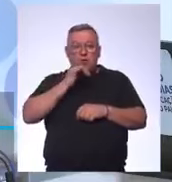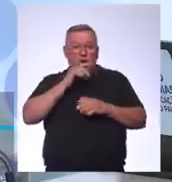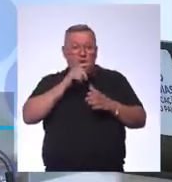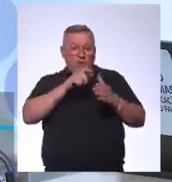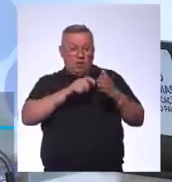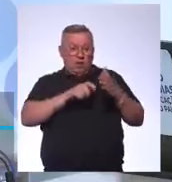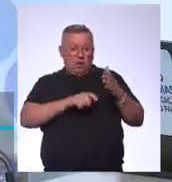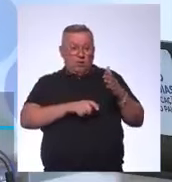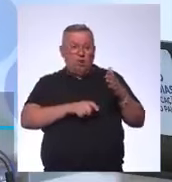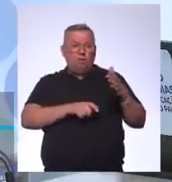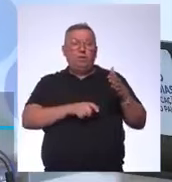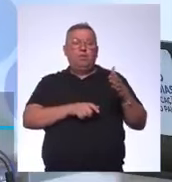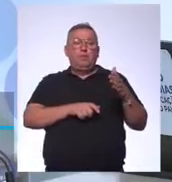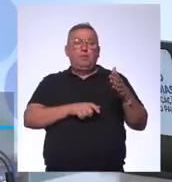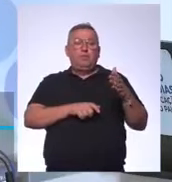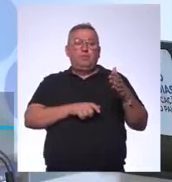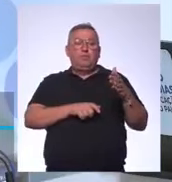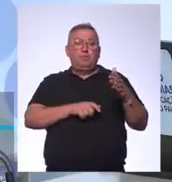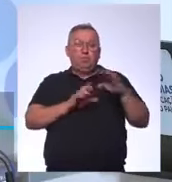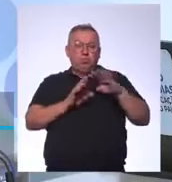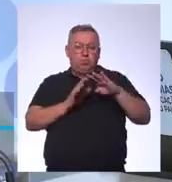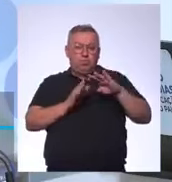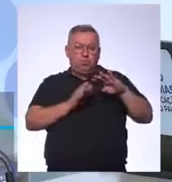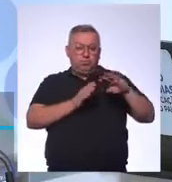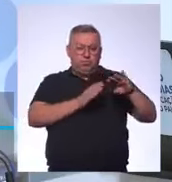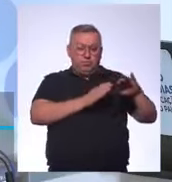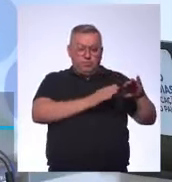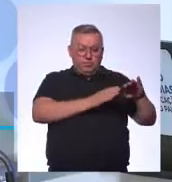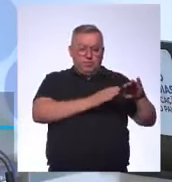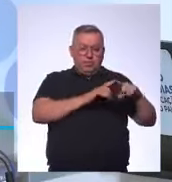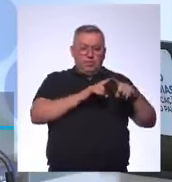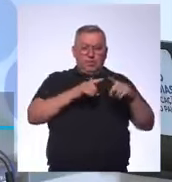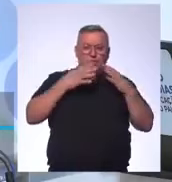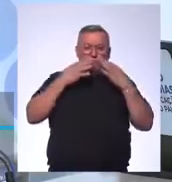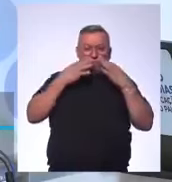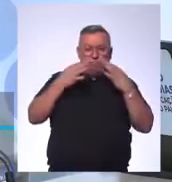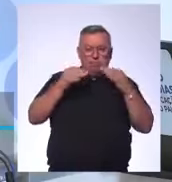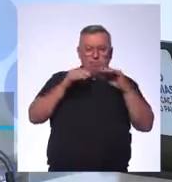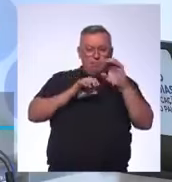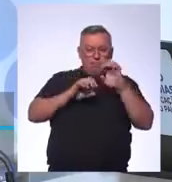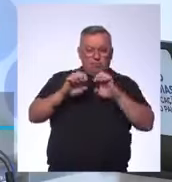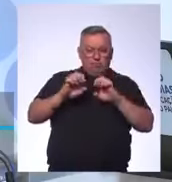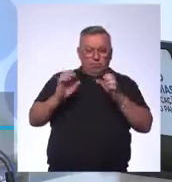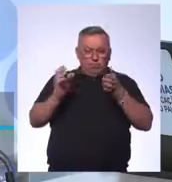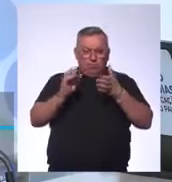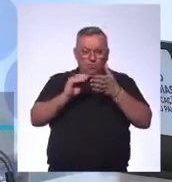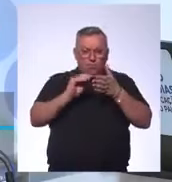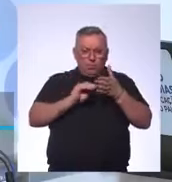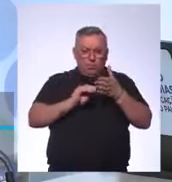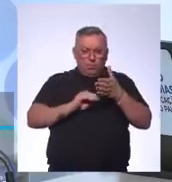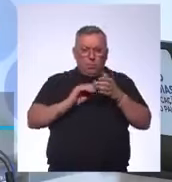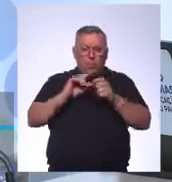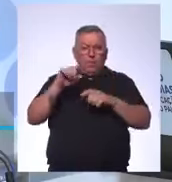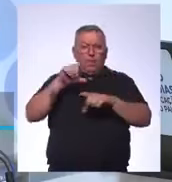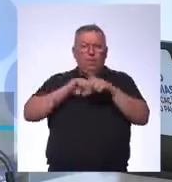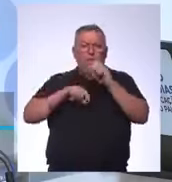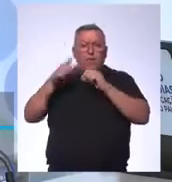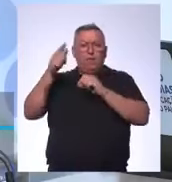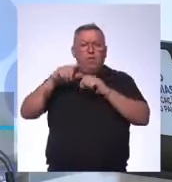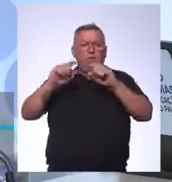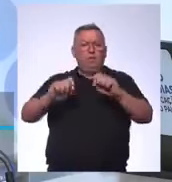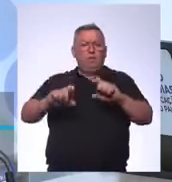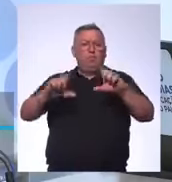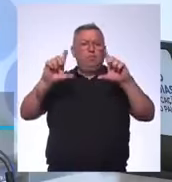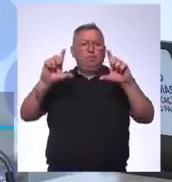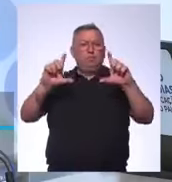exemplo, deixa de lado, só para mais ou menos prestar atenção na estrutura, o que foi colocado, e escolha uma outra imagem, ou